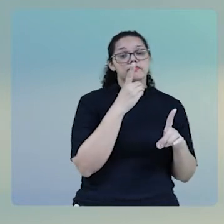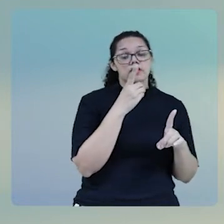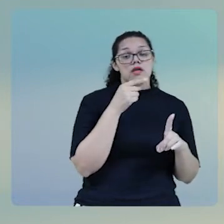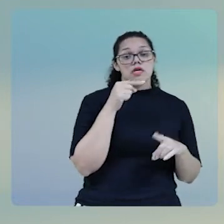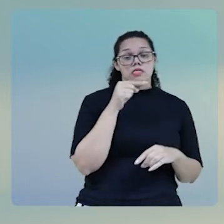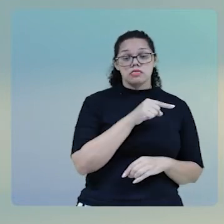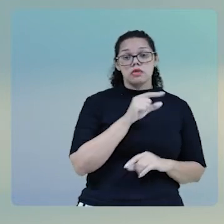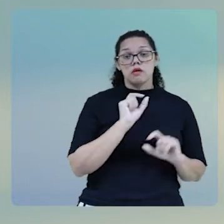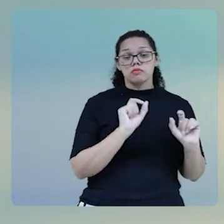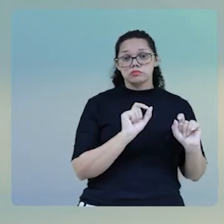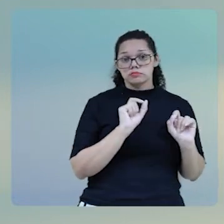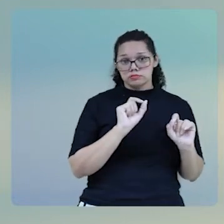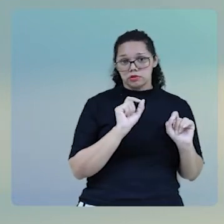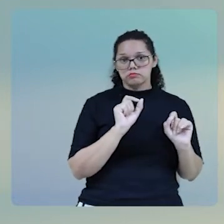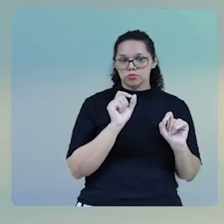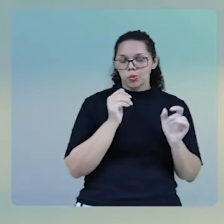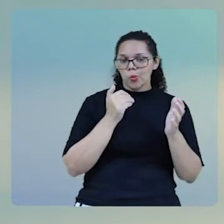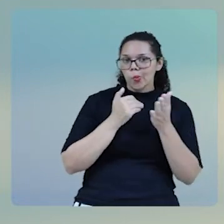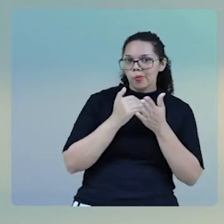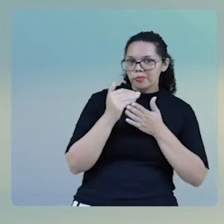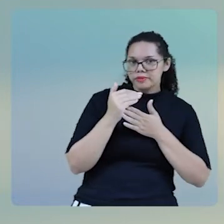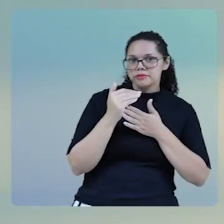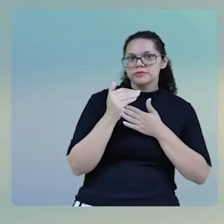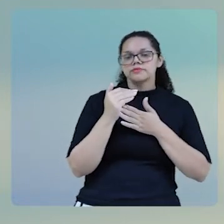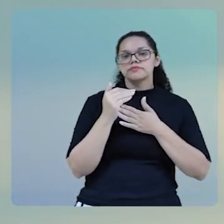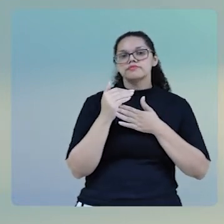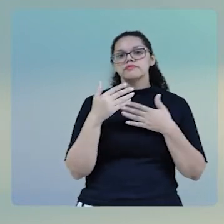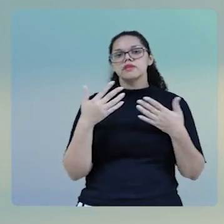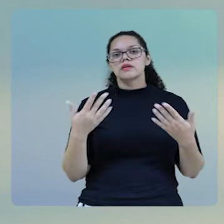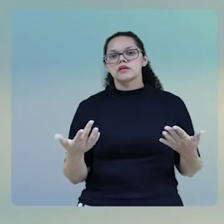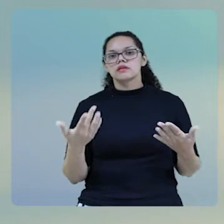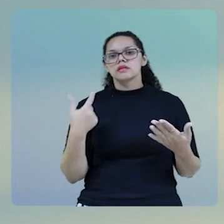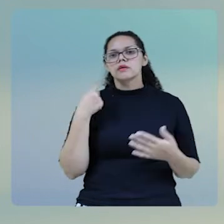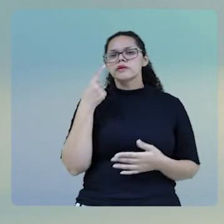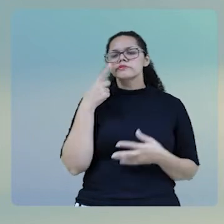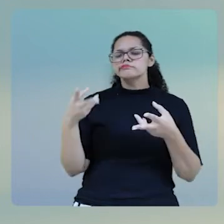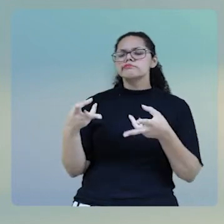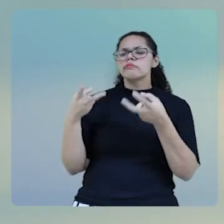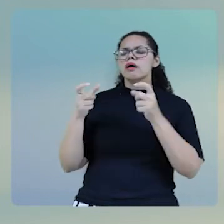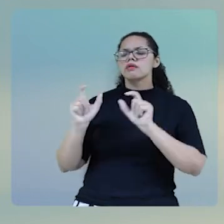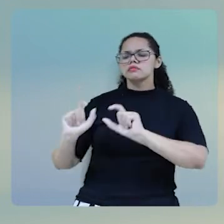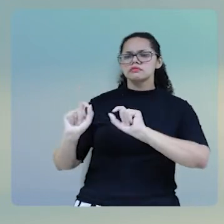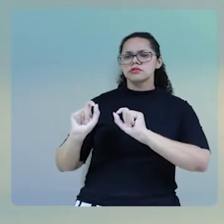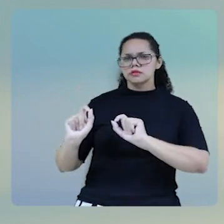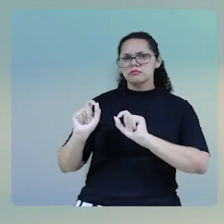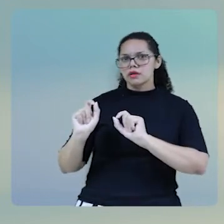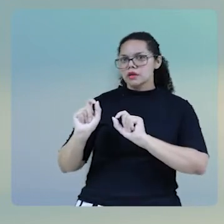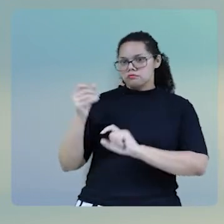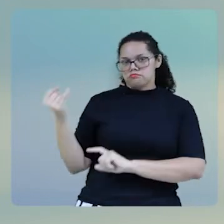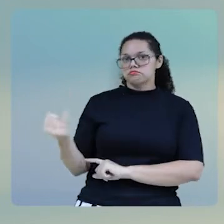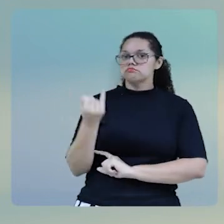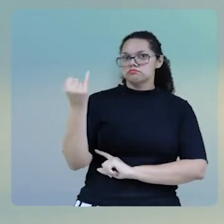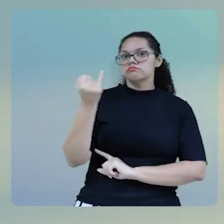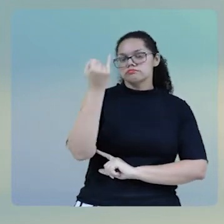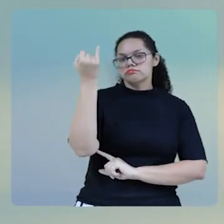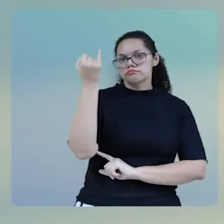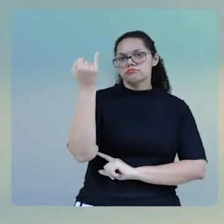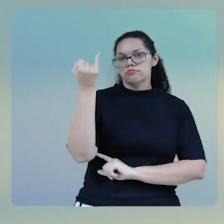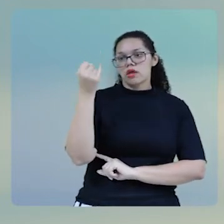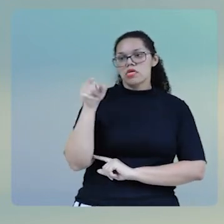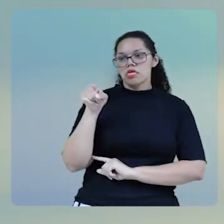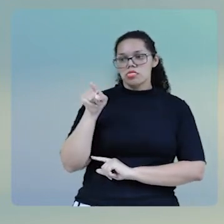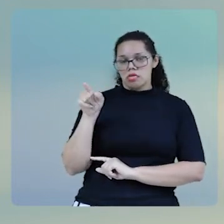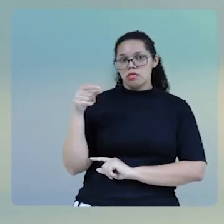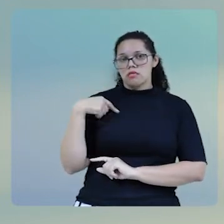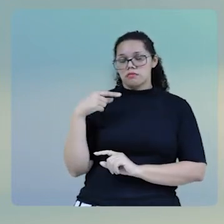aí é a condição inicial, tá bom? Então, pessoal, de cara, a gente percebe aqui uma coisa fundamental, tá? Que nesse primeiro